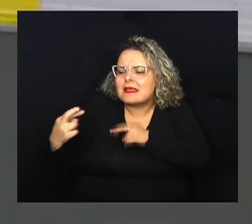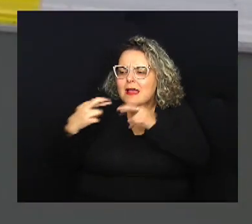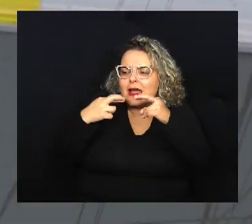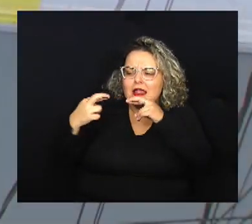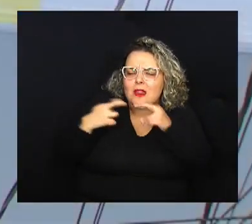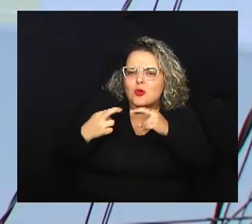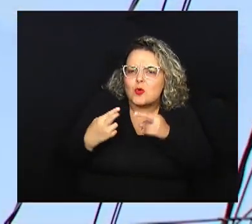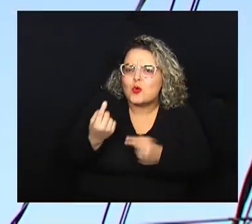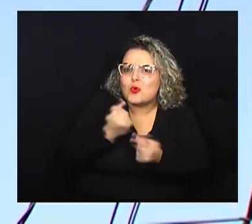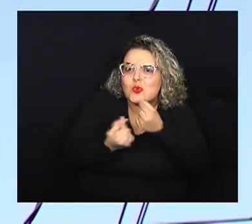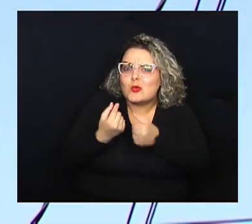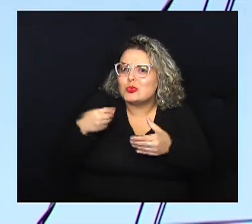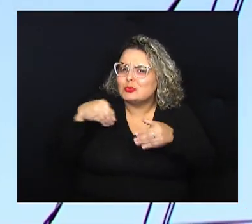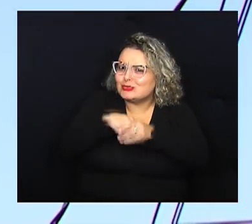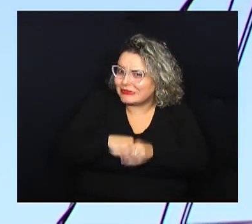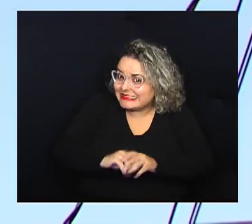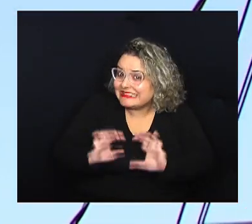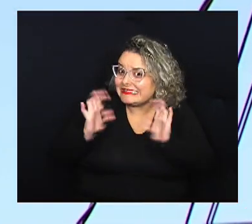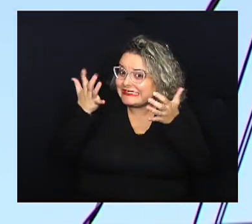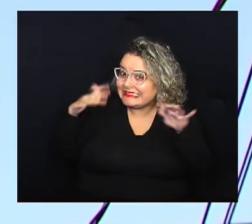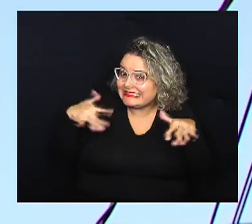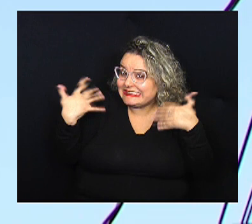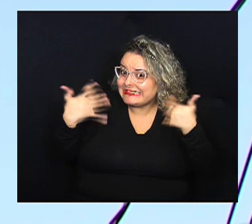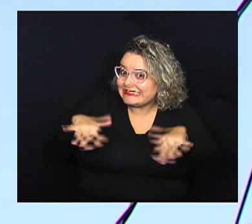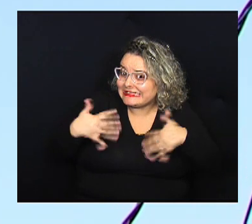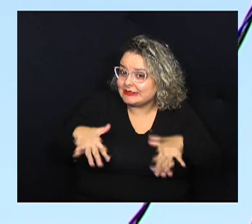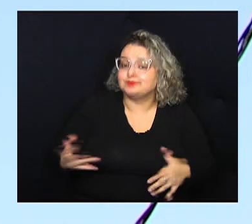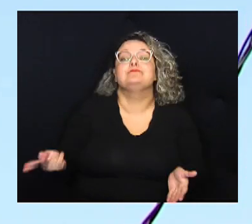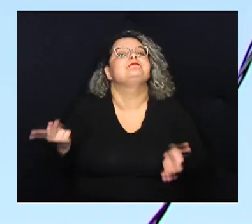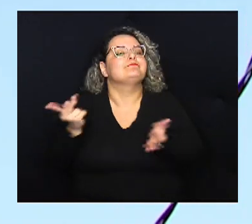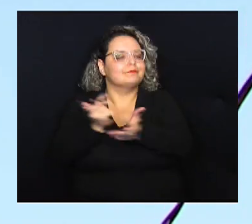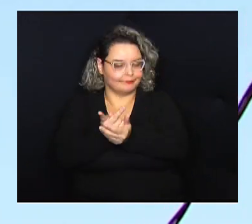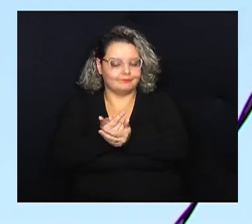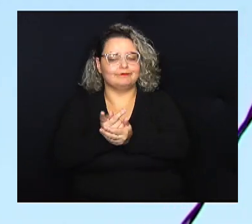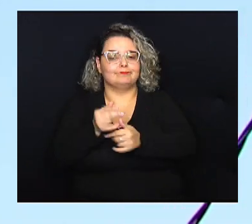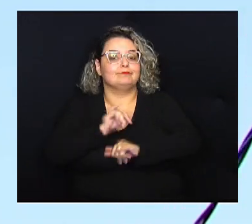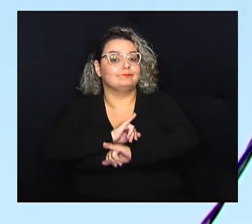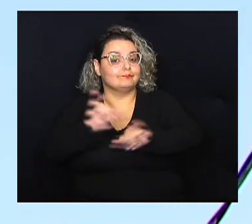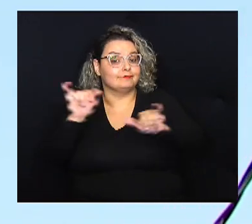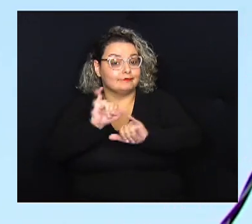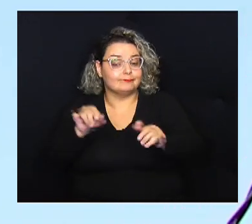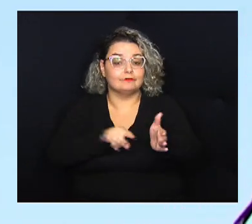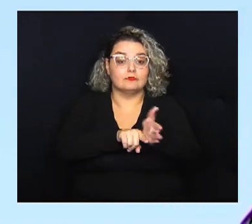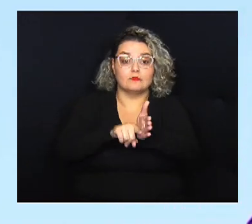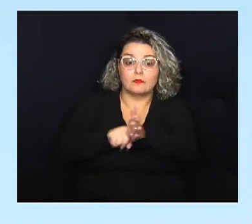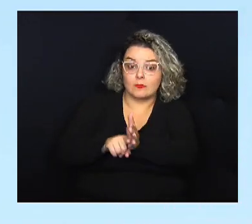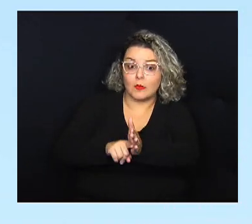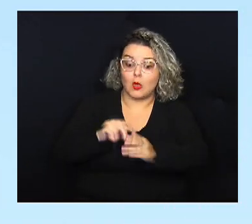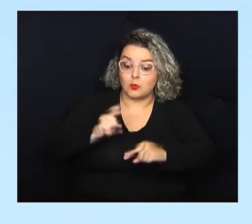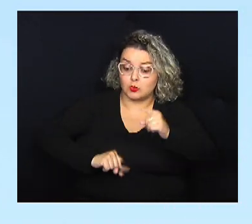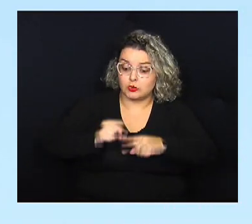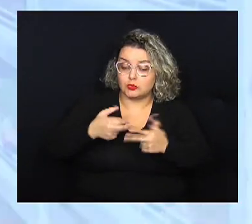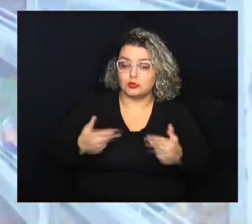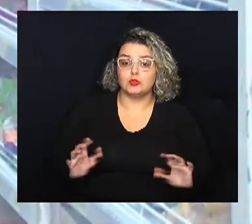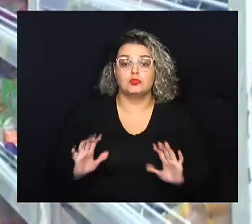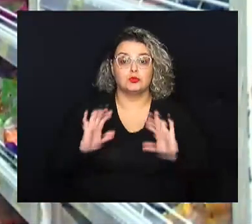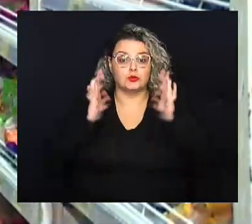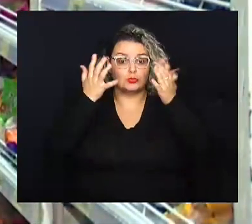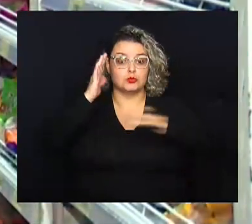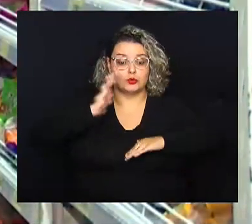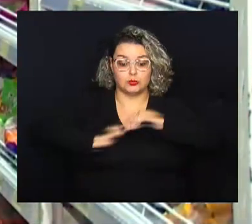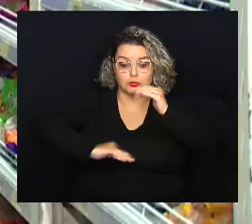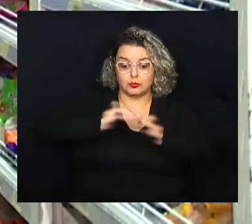parte dessa festa? O Procon Campinas divulgou uma pesquisa de preços e de produtos juninos para 2023.